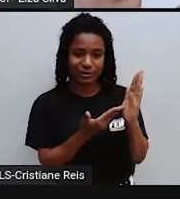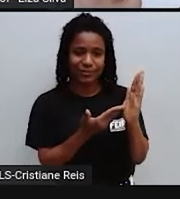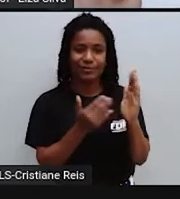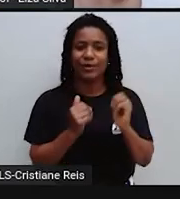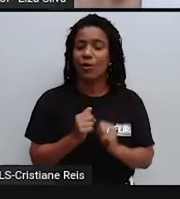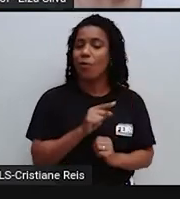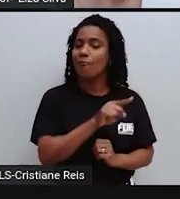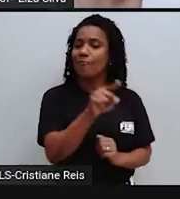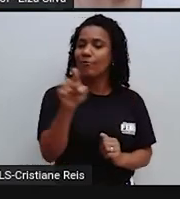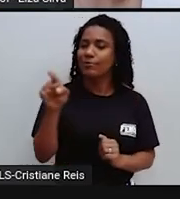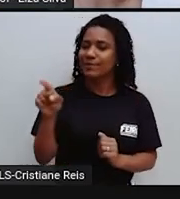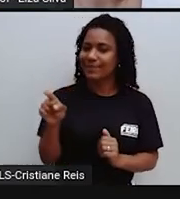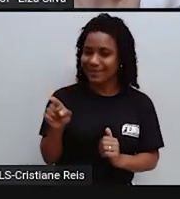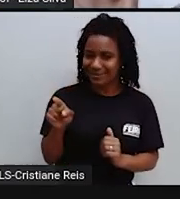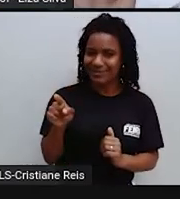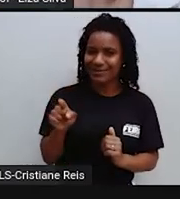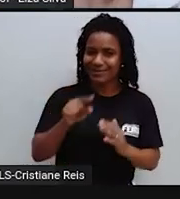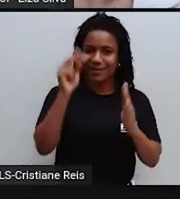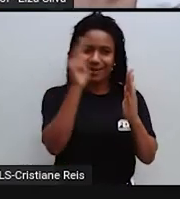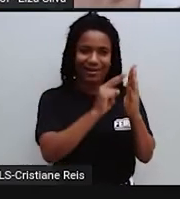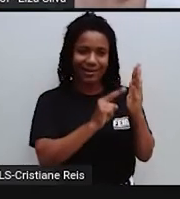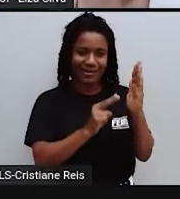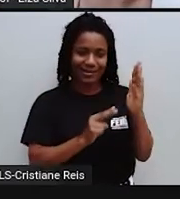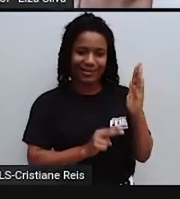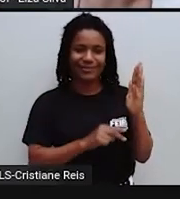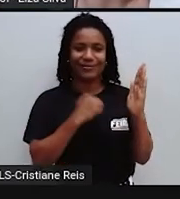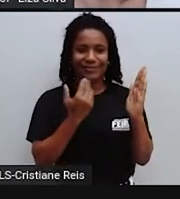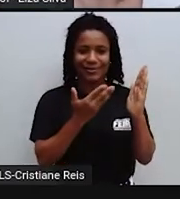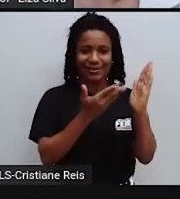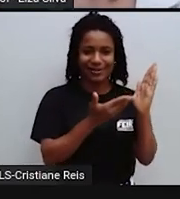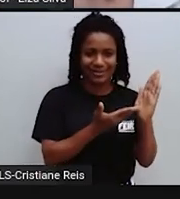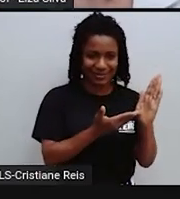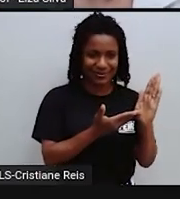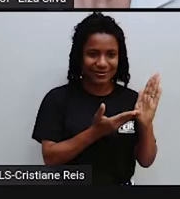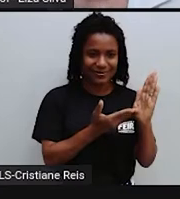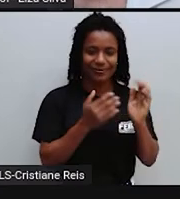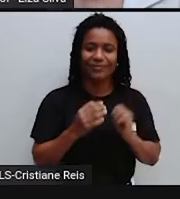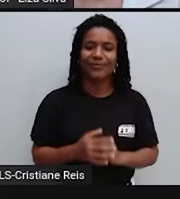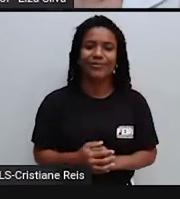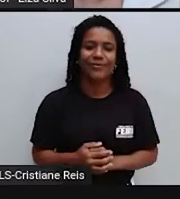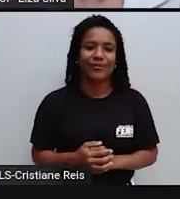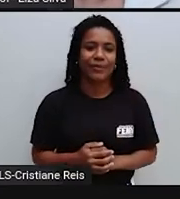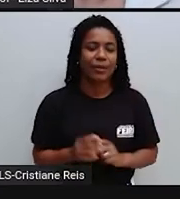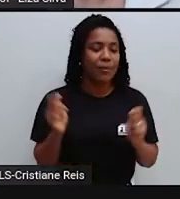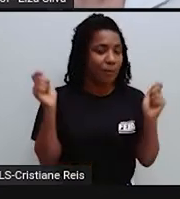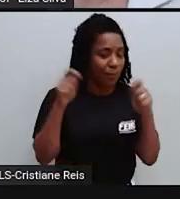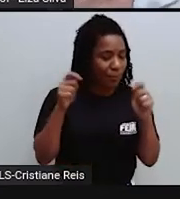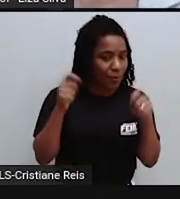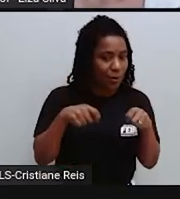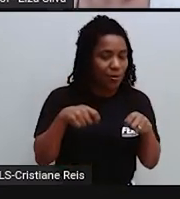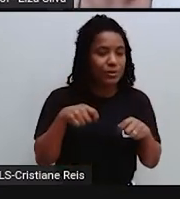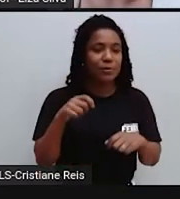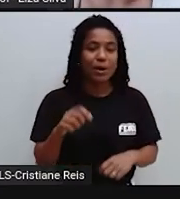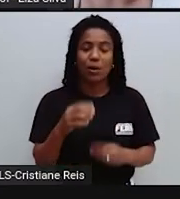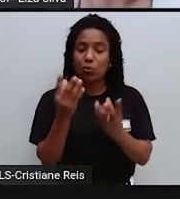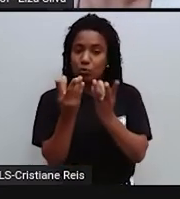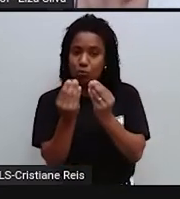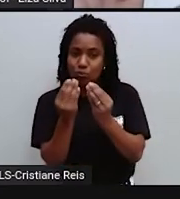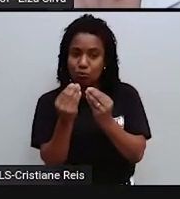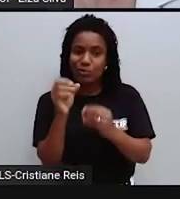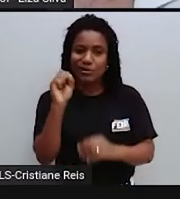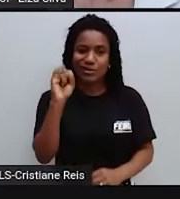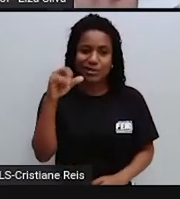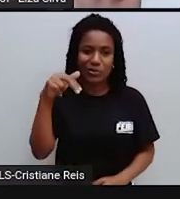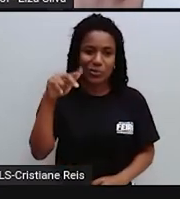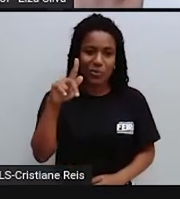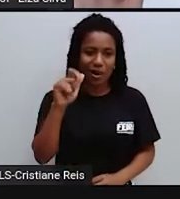vocês estão lendo isto. Lembre-se que eu posso tanto usar para o singular quanto para o plural. É